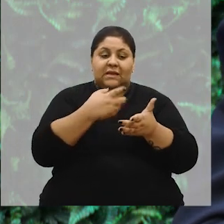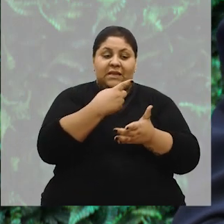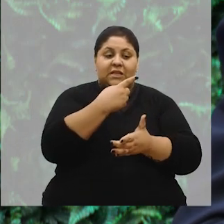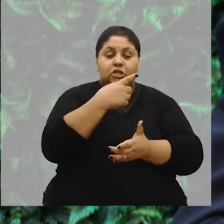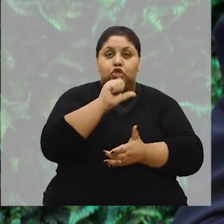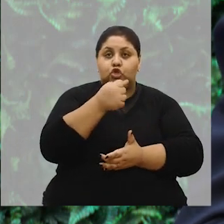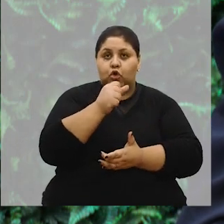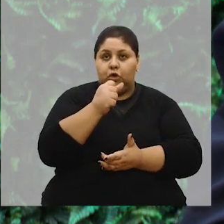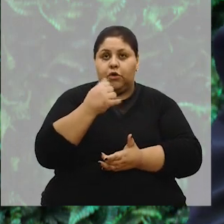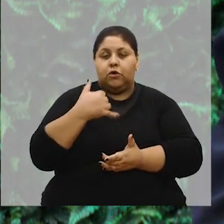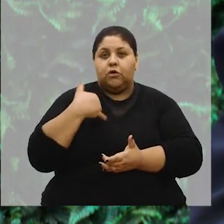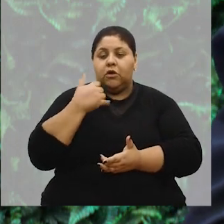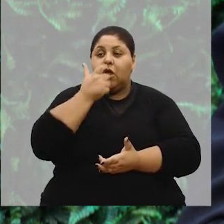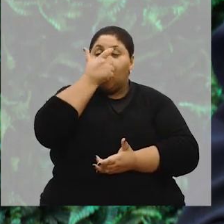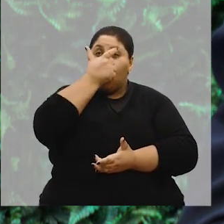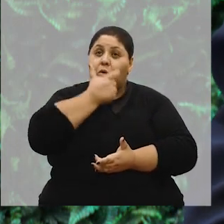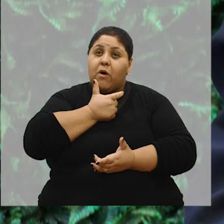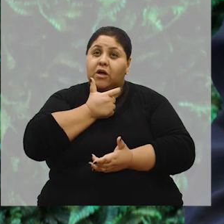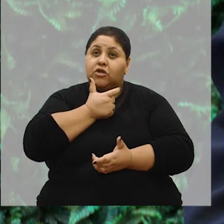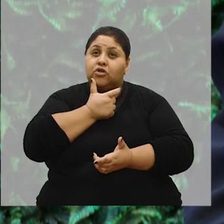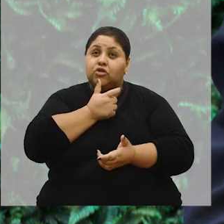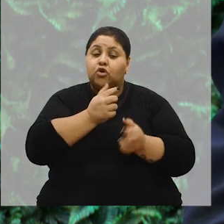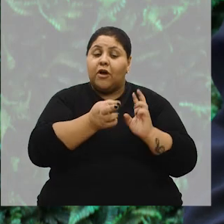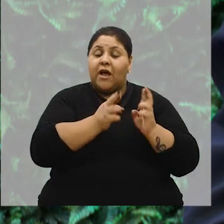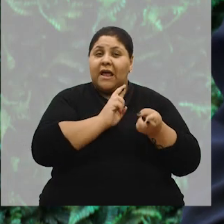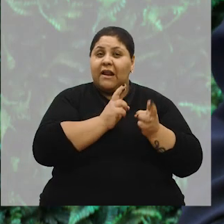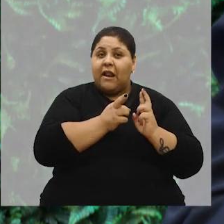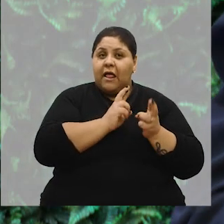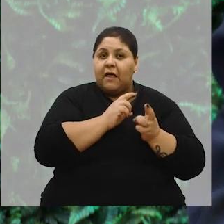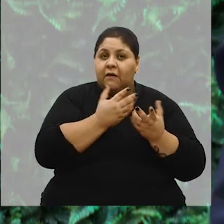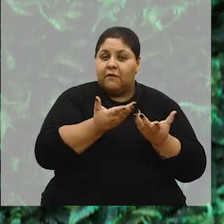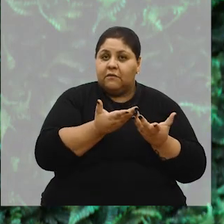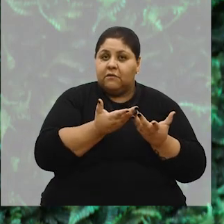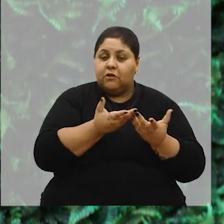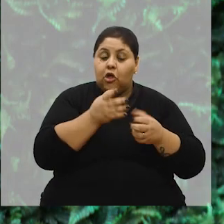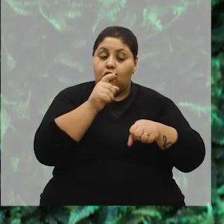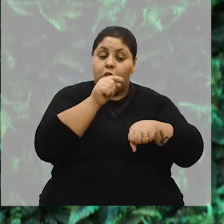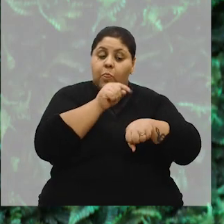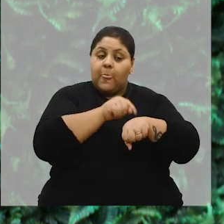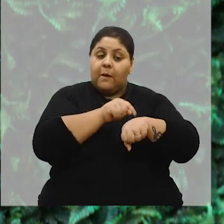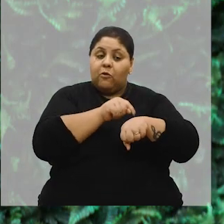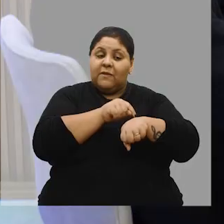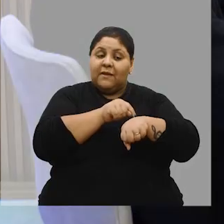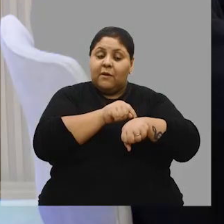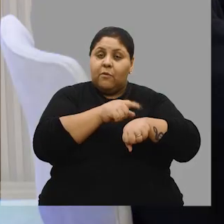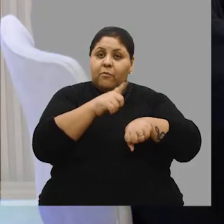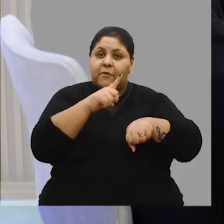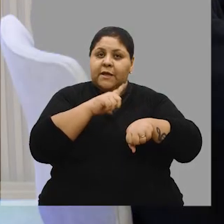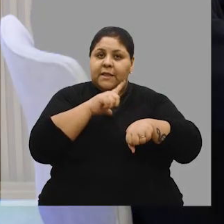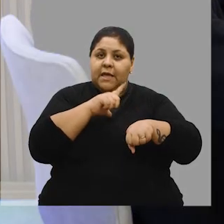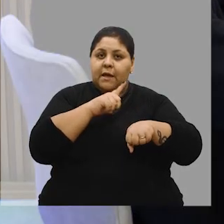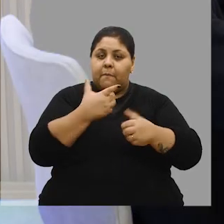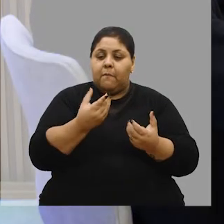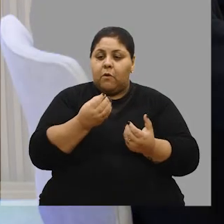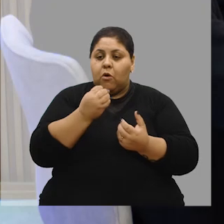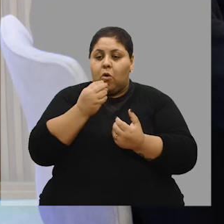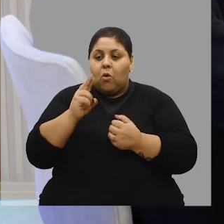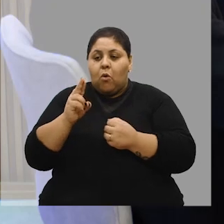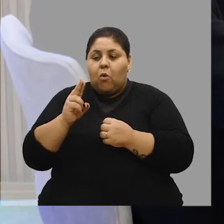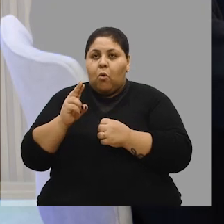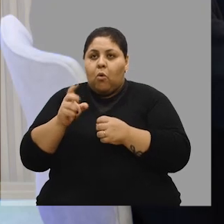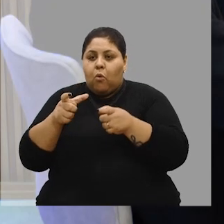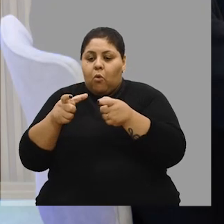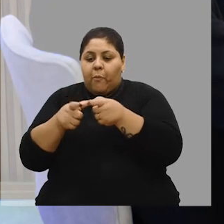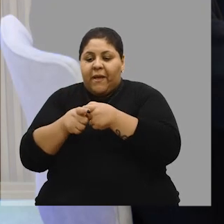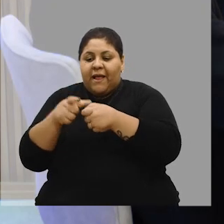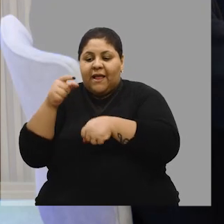18, eu acho que está relacionado com o tempo que ele tem, ou o pequeno